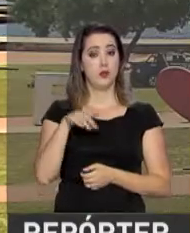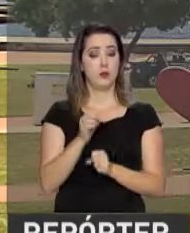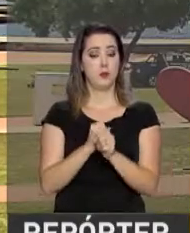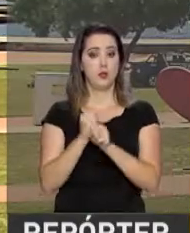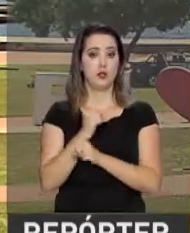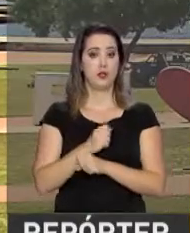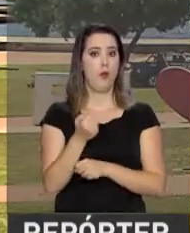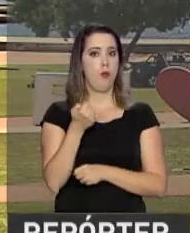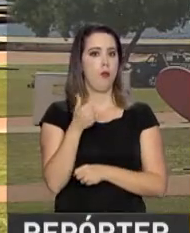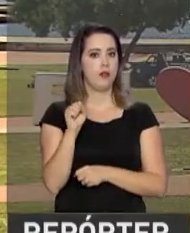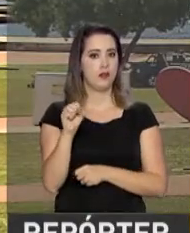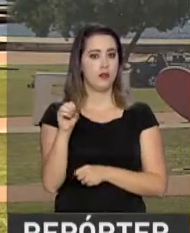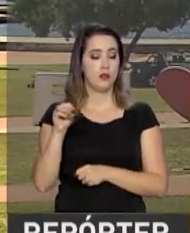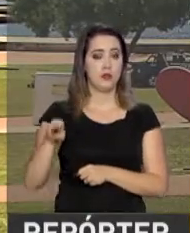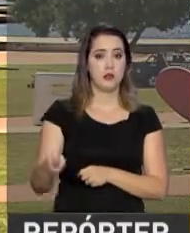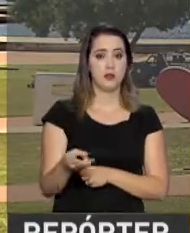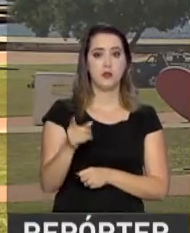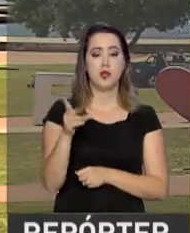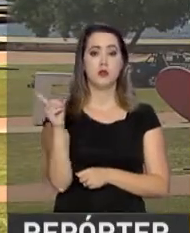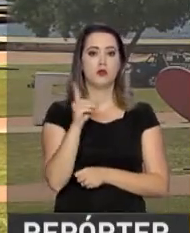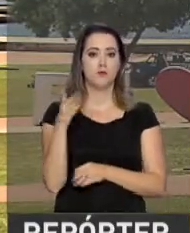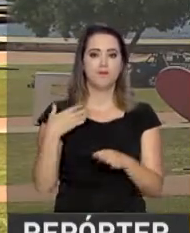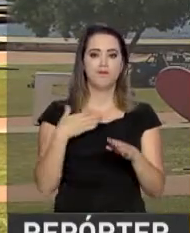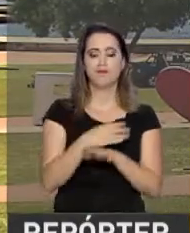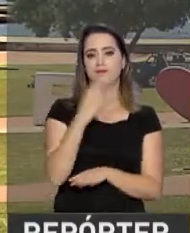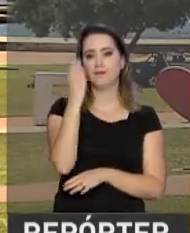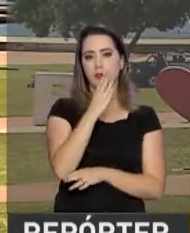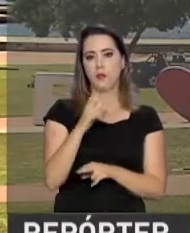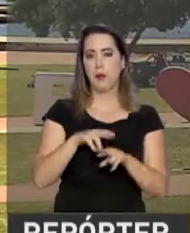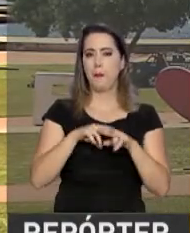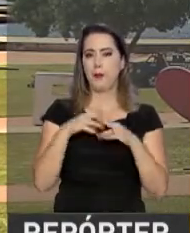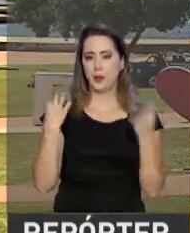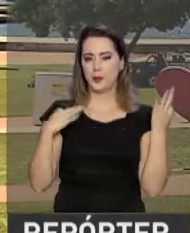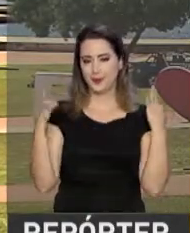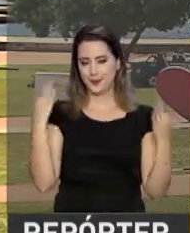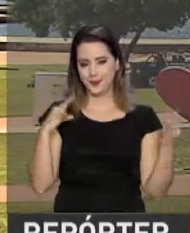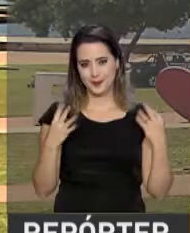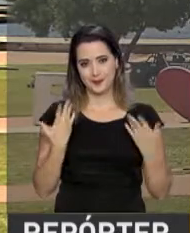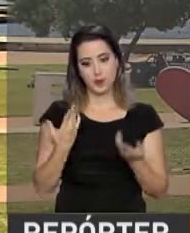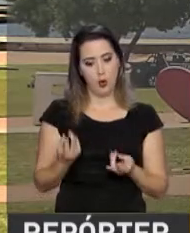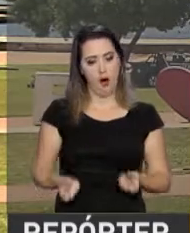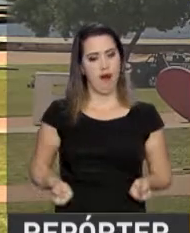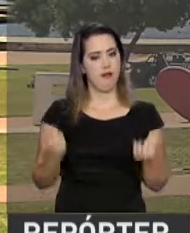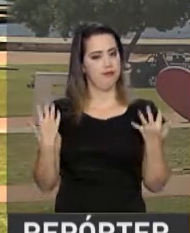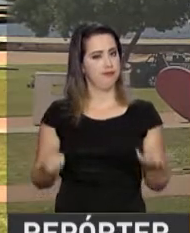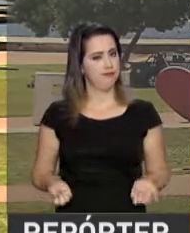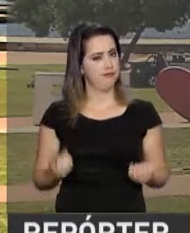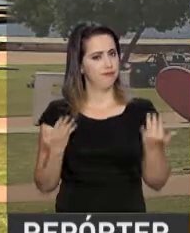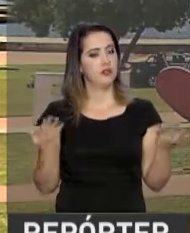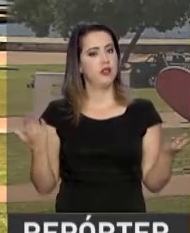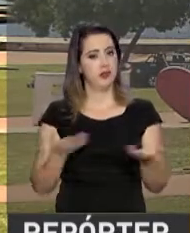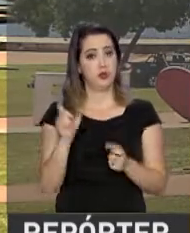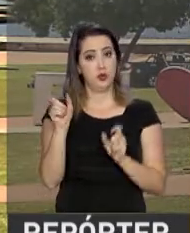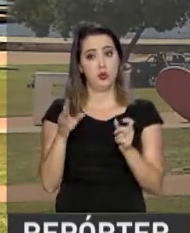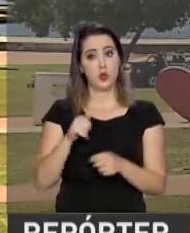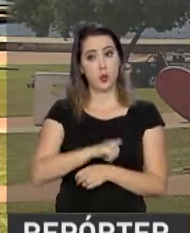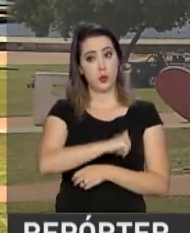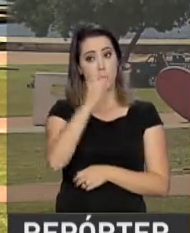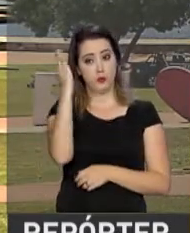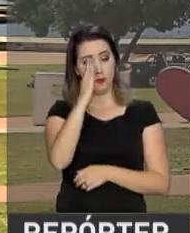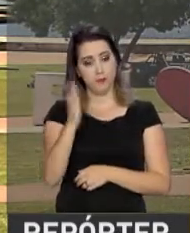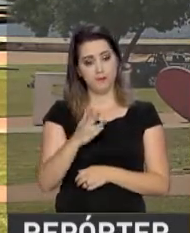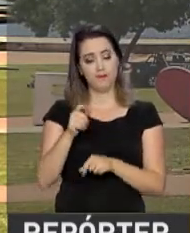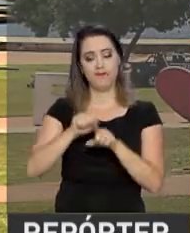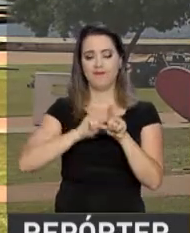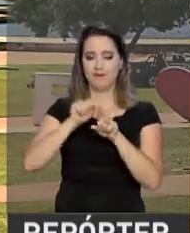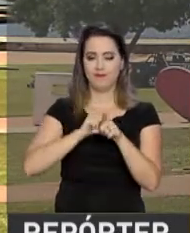quase 800 milhões de dólares entraram no Brasil por meio do turismo. Foi o maior gasto de visitantes estrangeiros para o mês